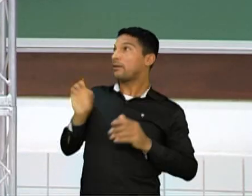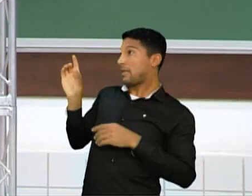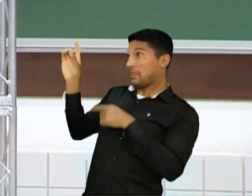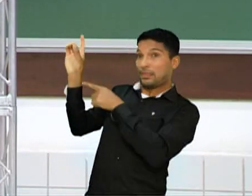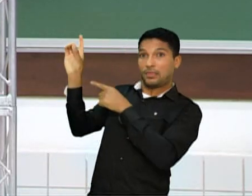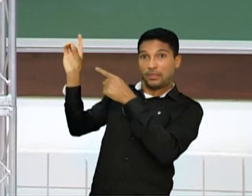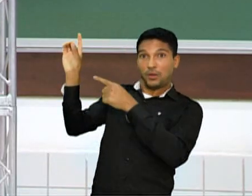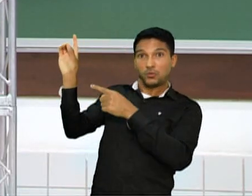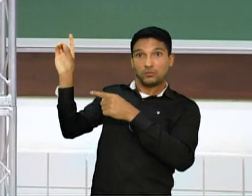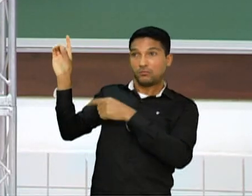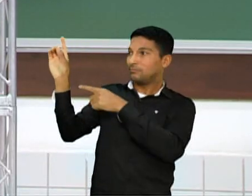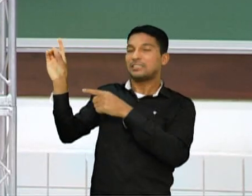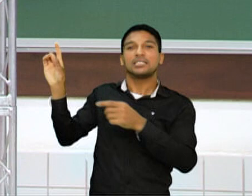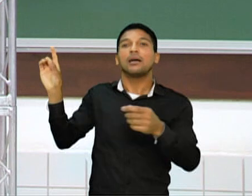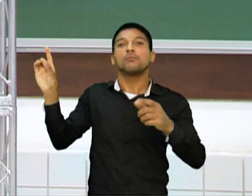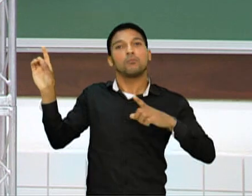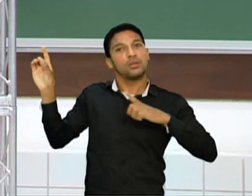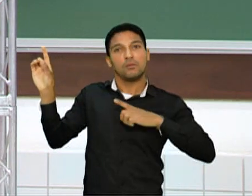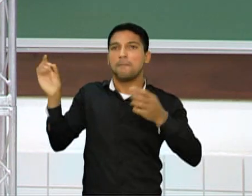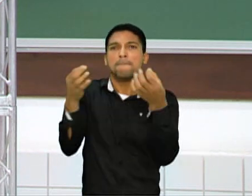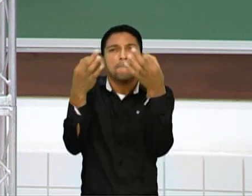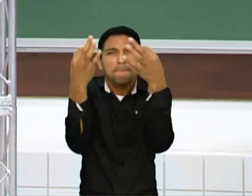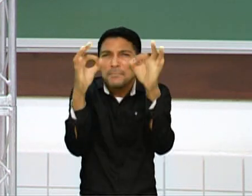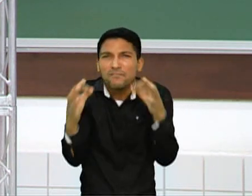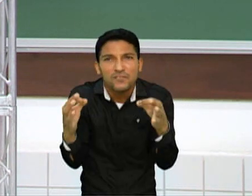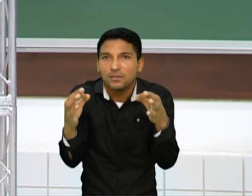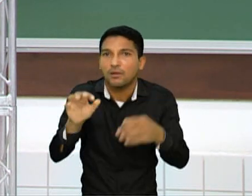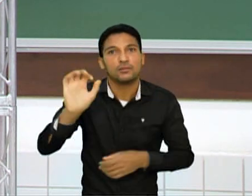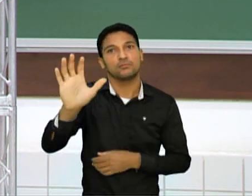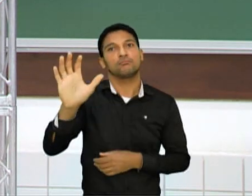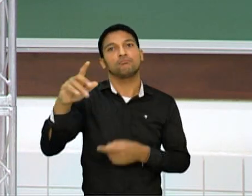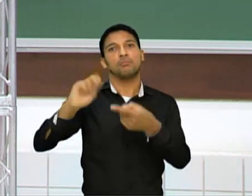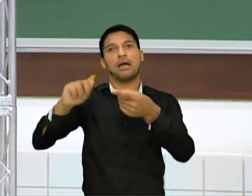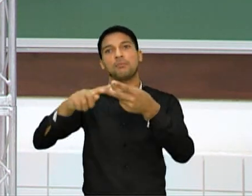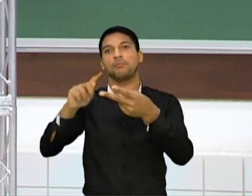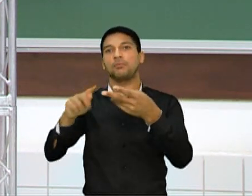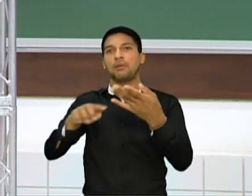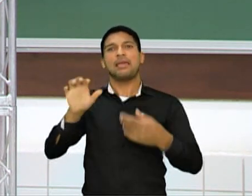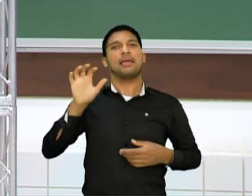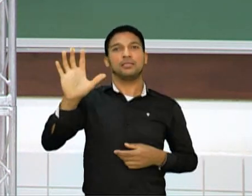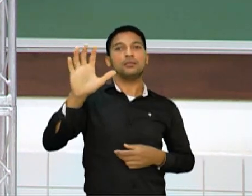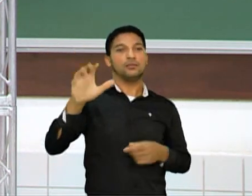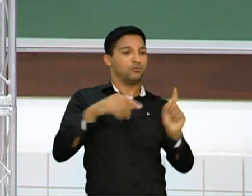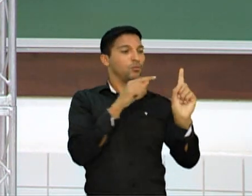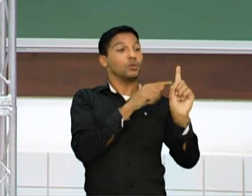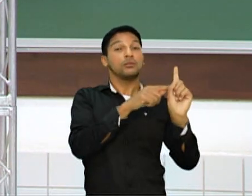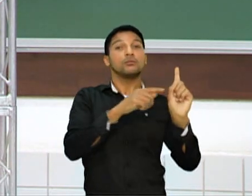ser perfeito, não pode ser outra coisa que não isso. Portanto, ele não seria um gênio